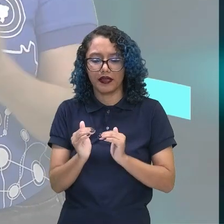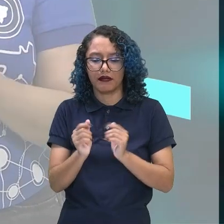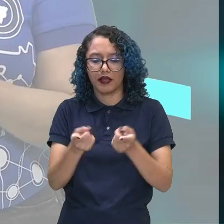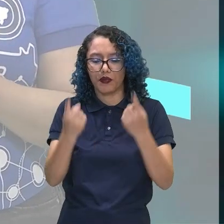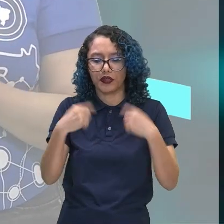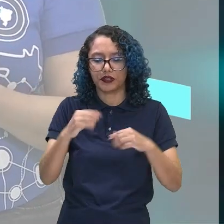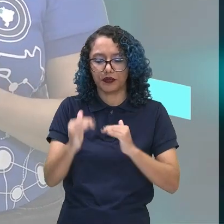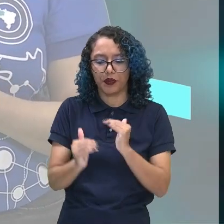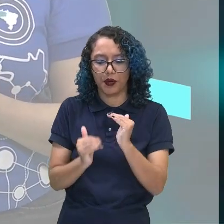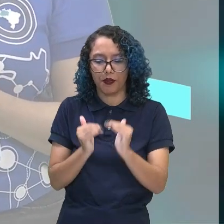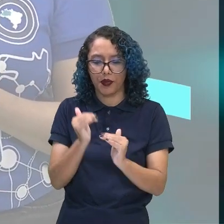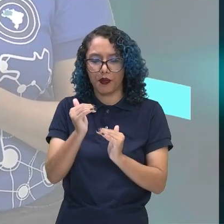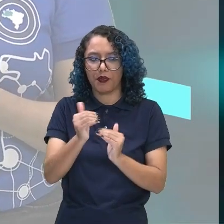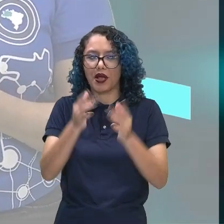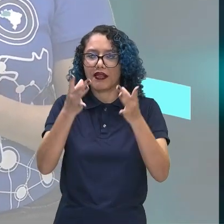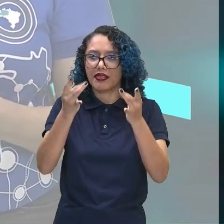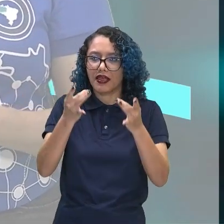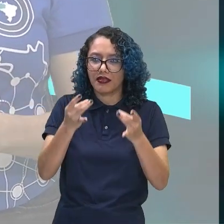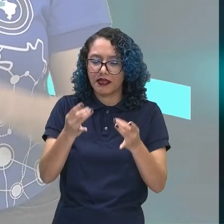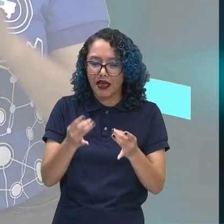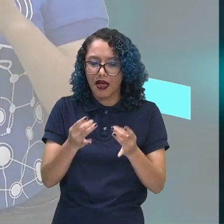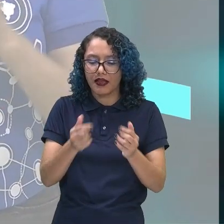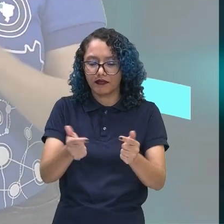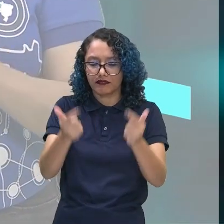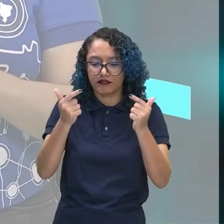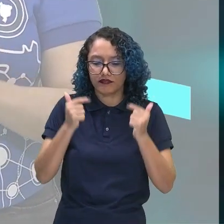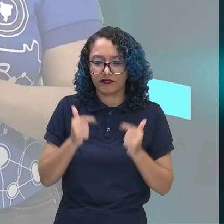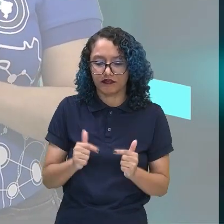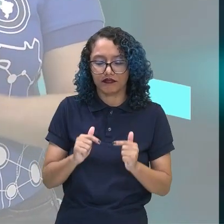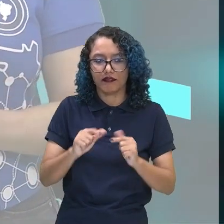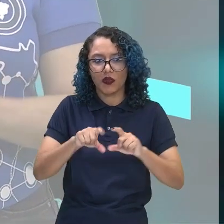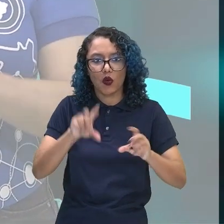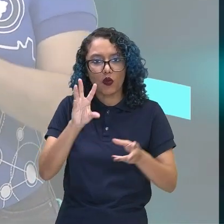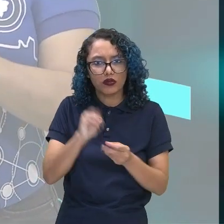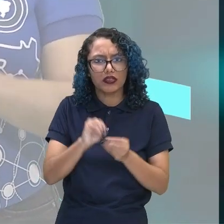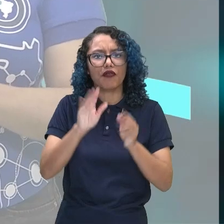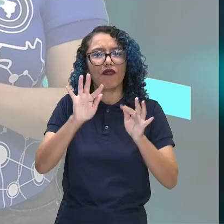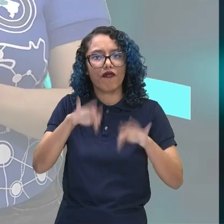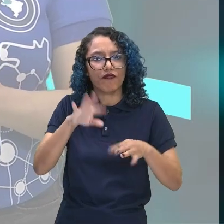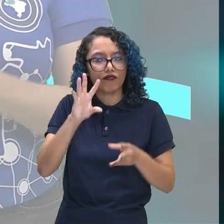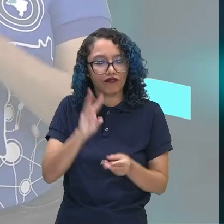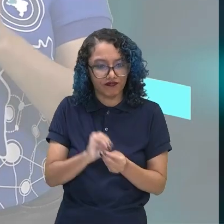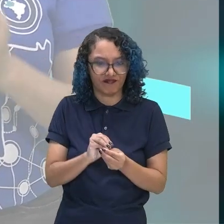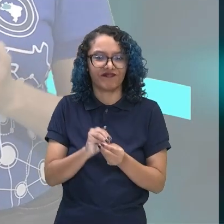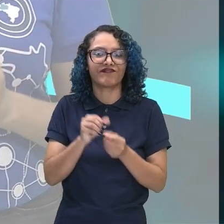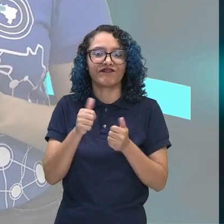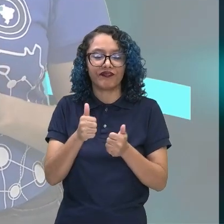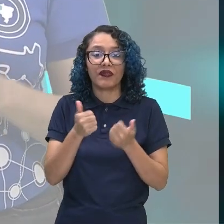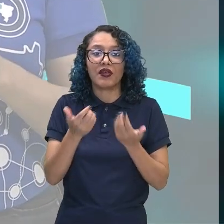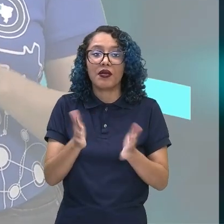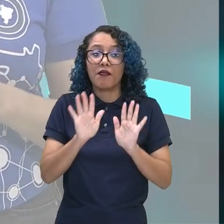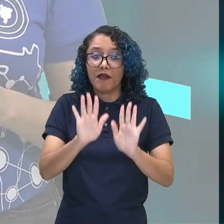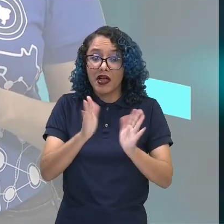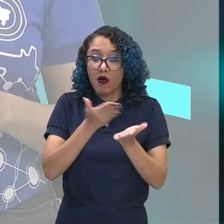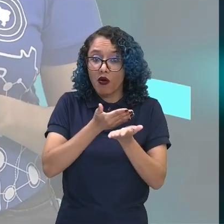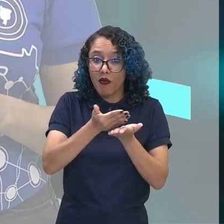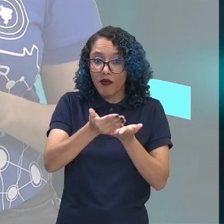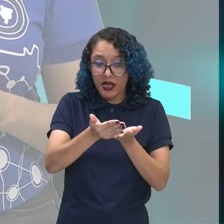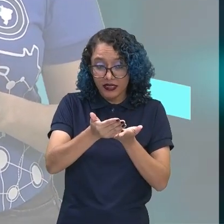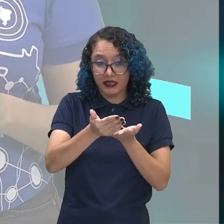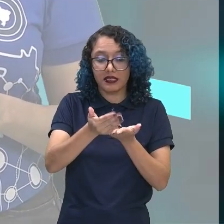vai fechar concluindo. Aí a gente vai começar pela introdução. O que fazer